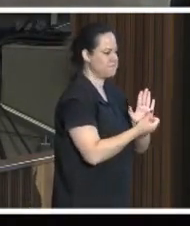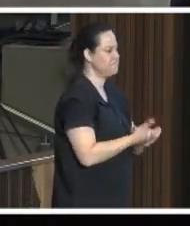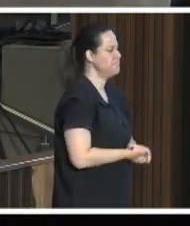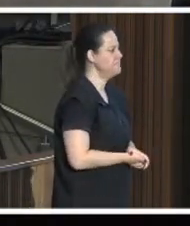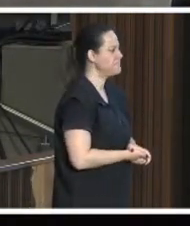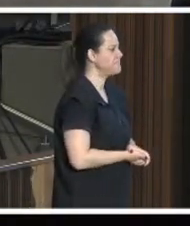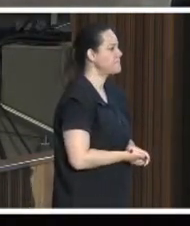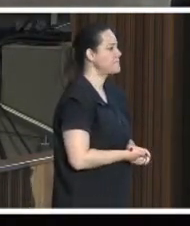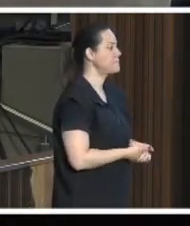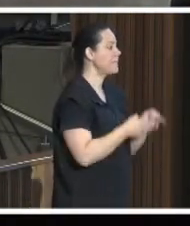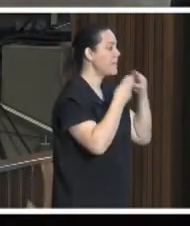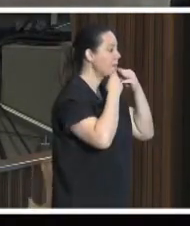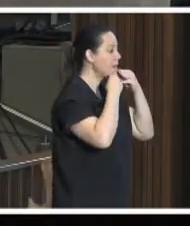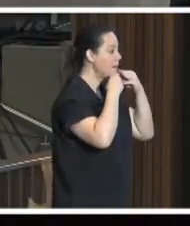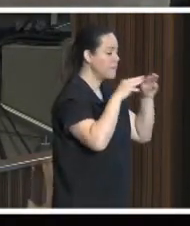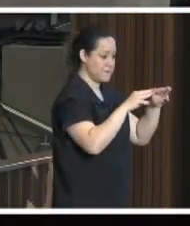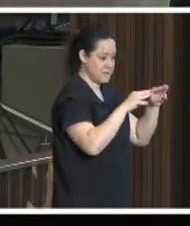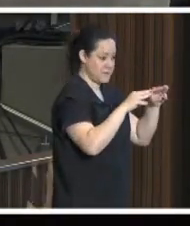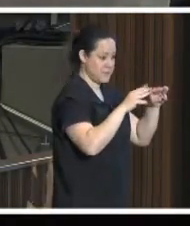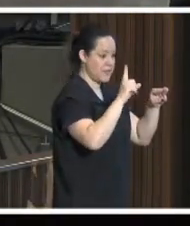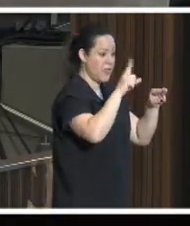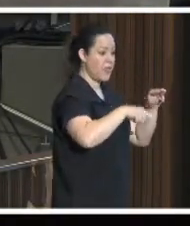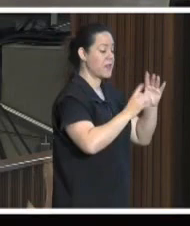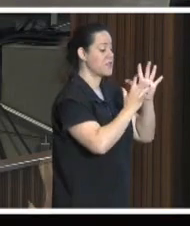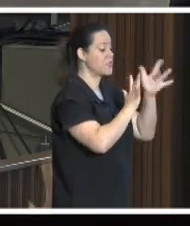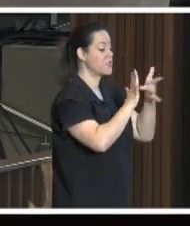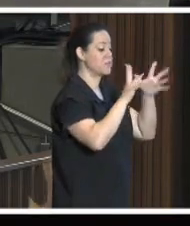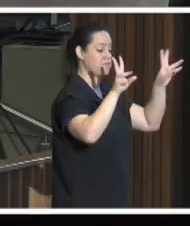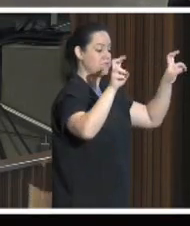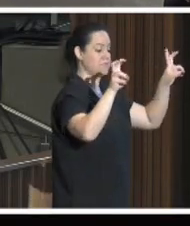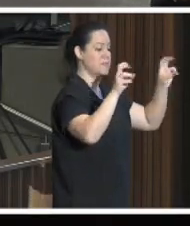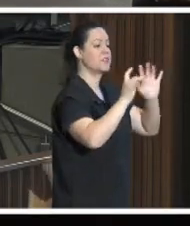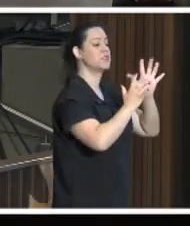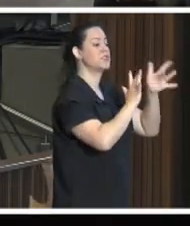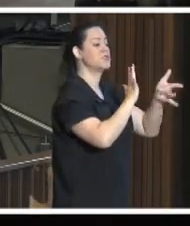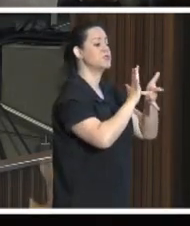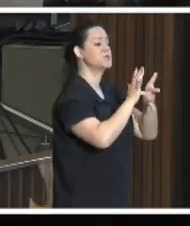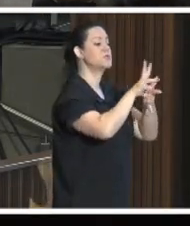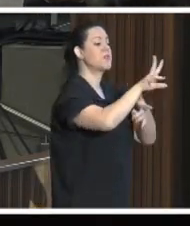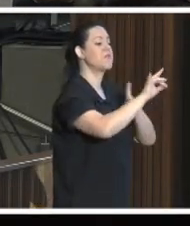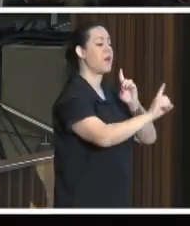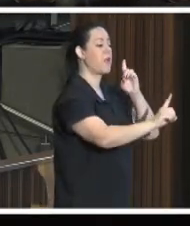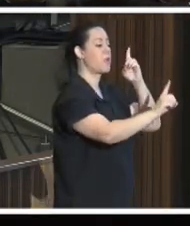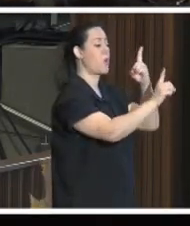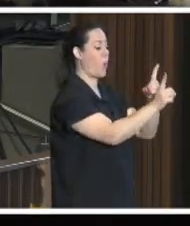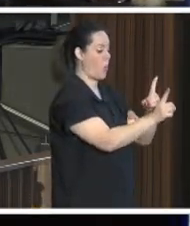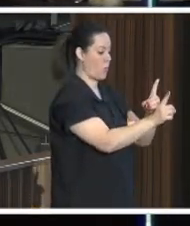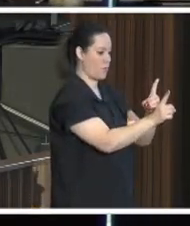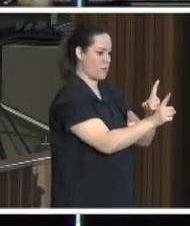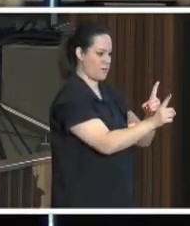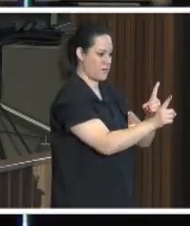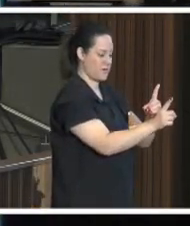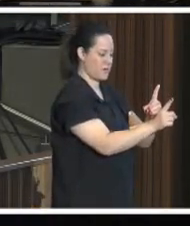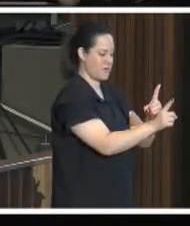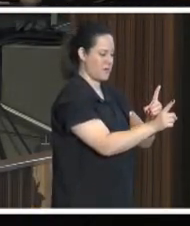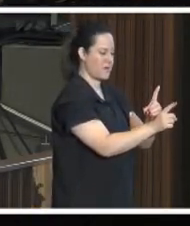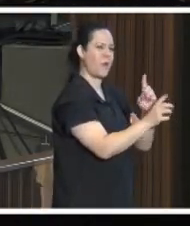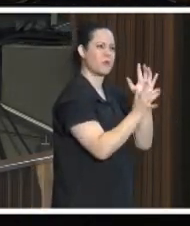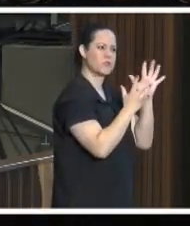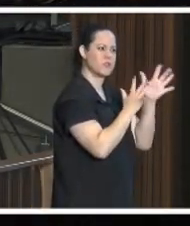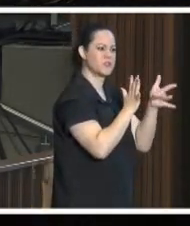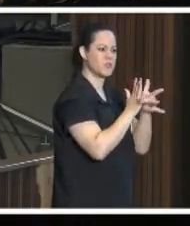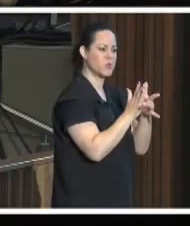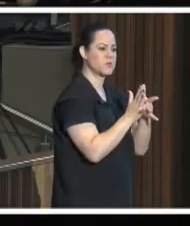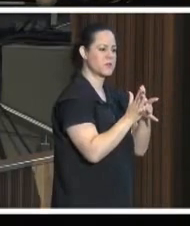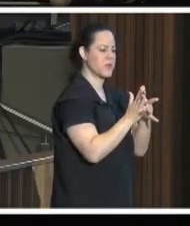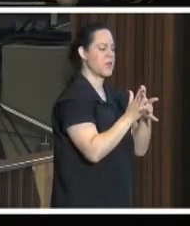mensagem daquela campanha era Jesus, que vai ao encontro dos discípulos, ou melhor, Jesus que está no